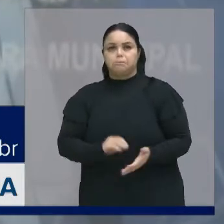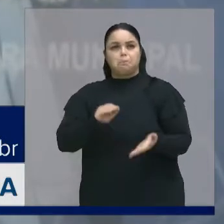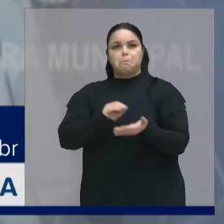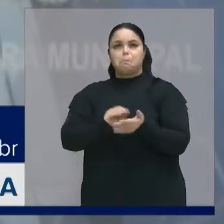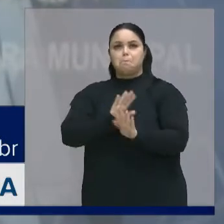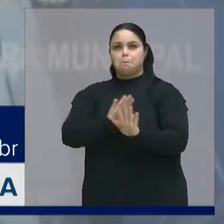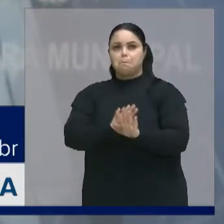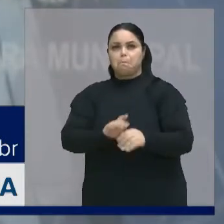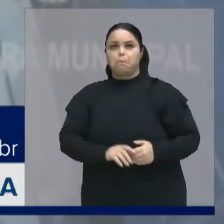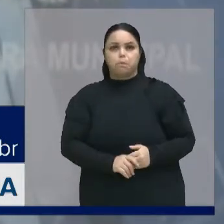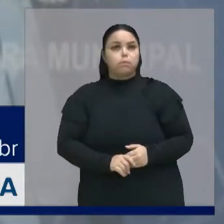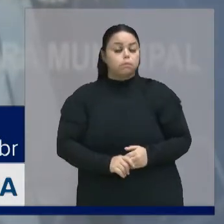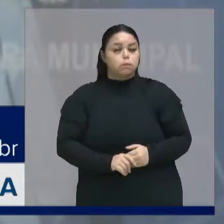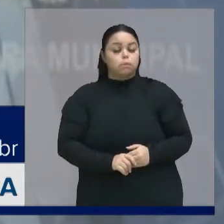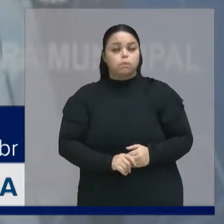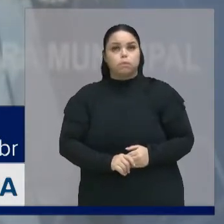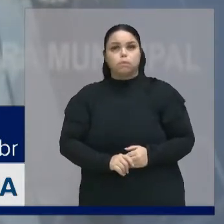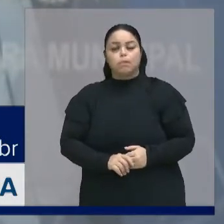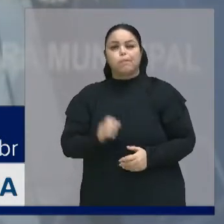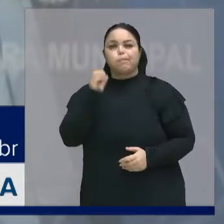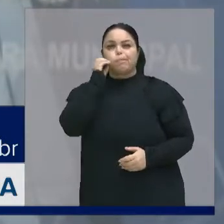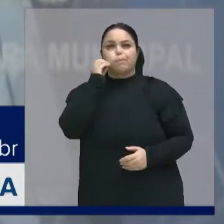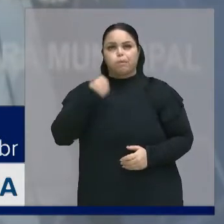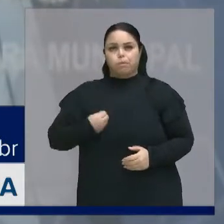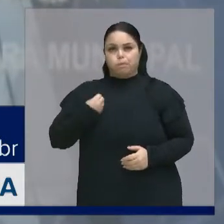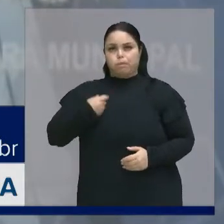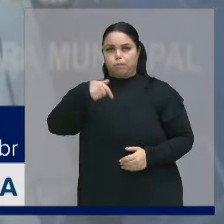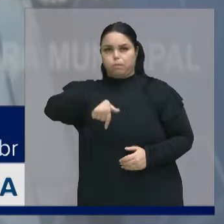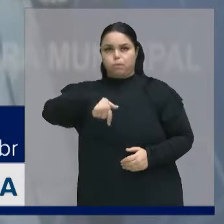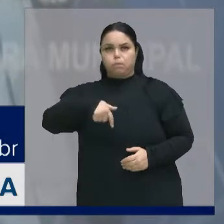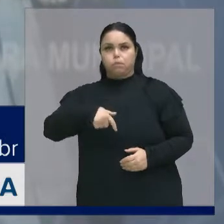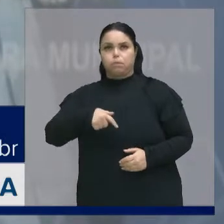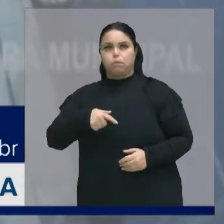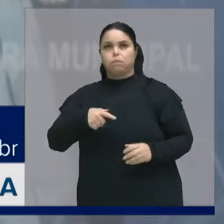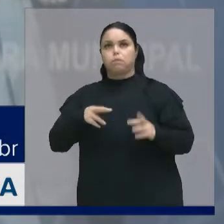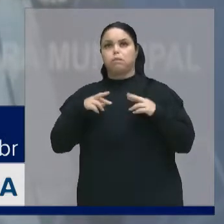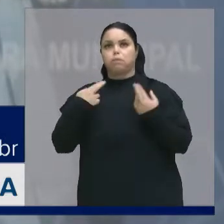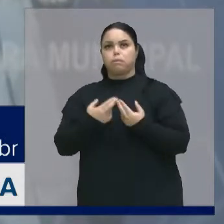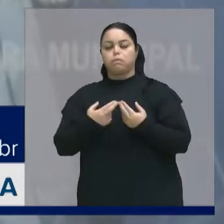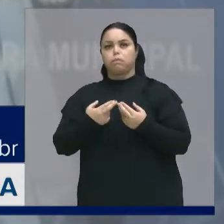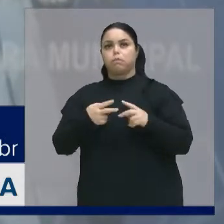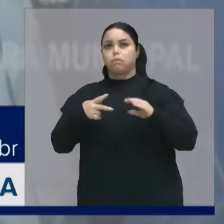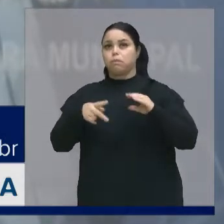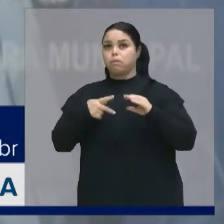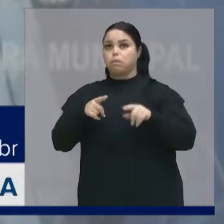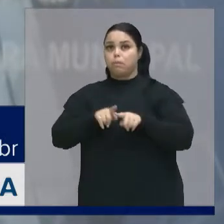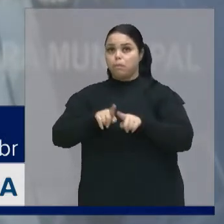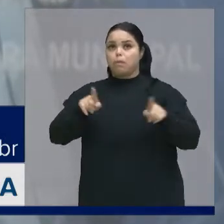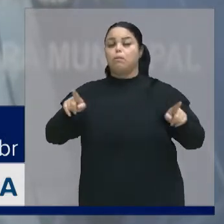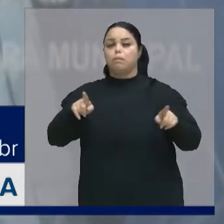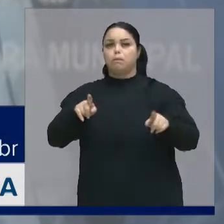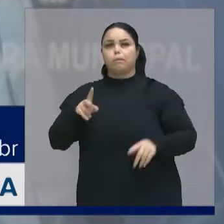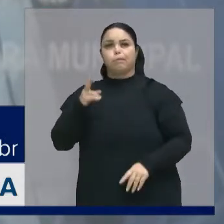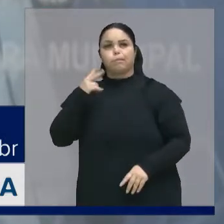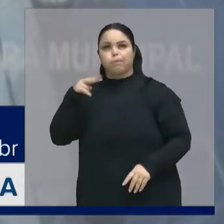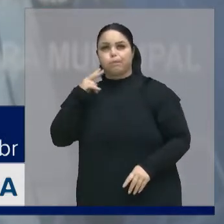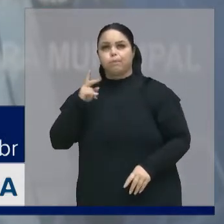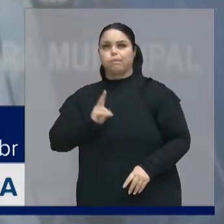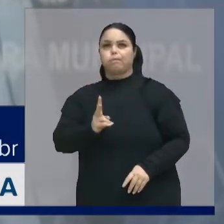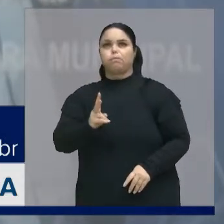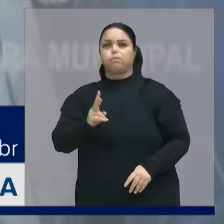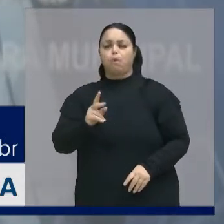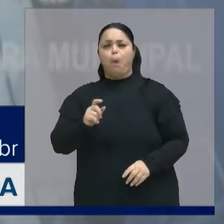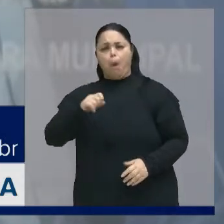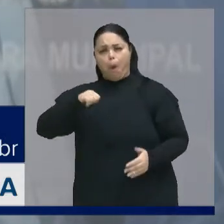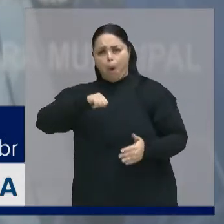a não presença nossa em sessão de Câmara, são suspensas as sessões de Câmara, mas o vereador continua em